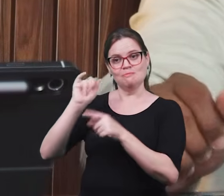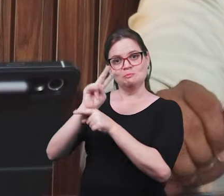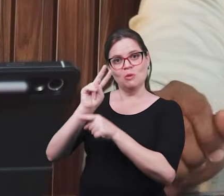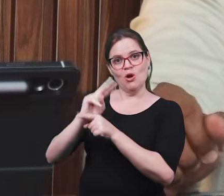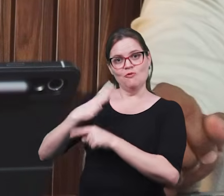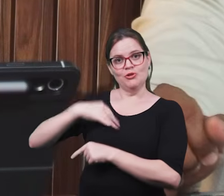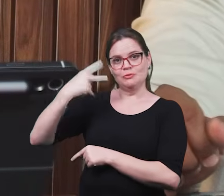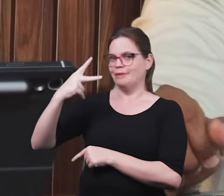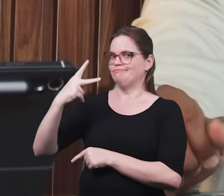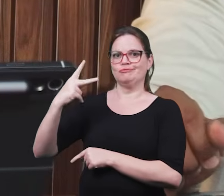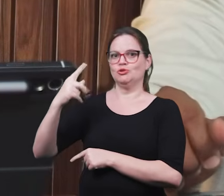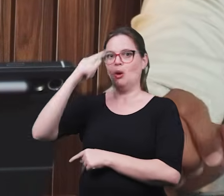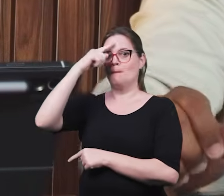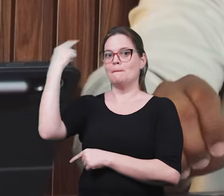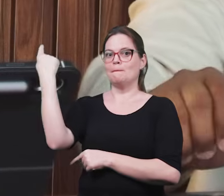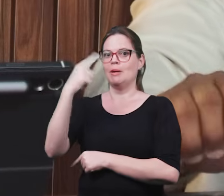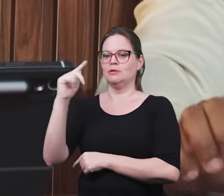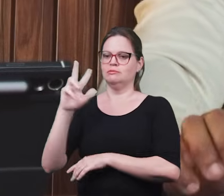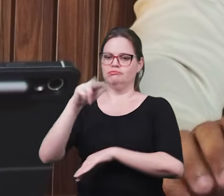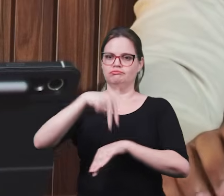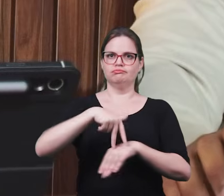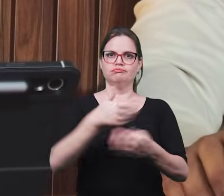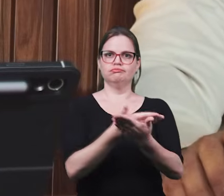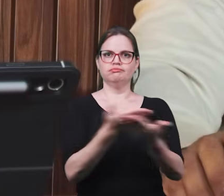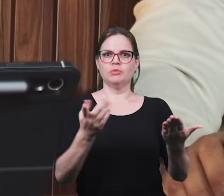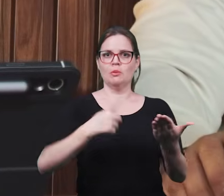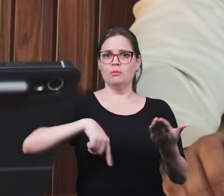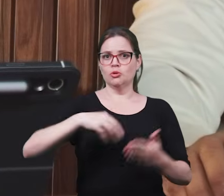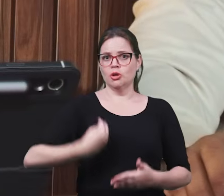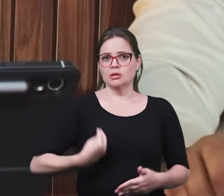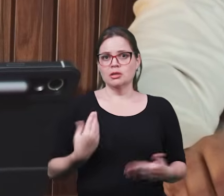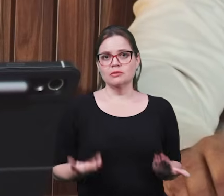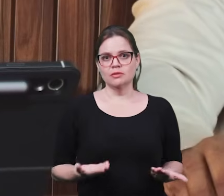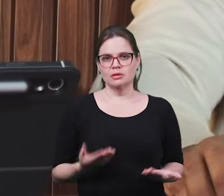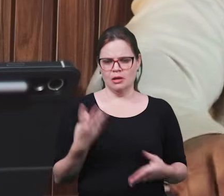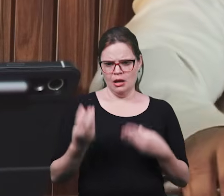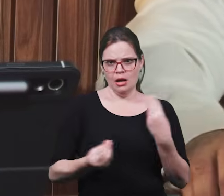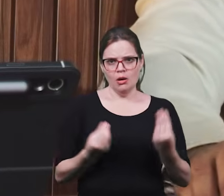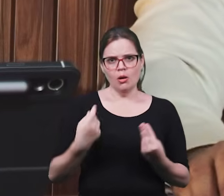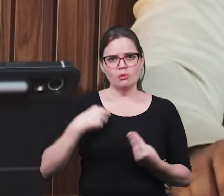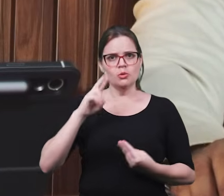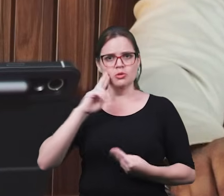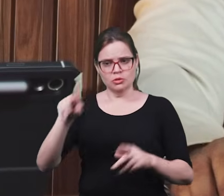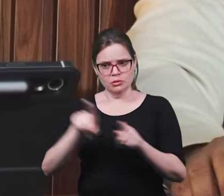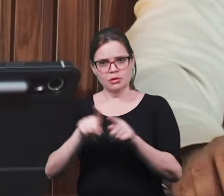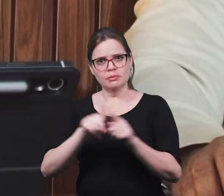poupou, antes o entregou por todos nós. Como não nos dará também com ele todas as